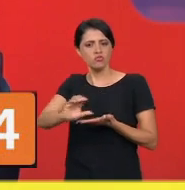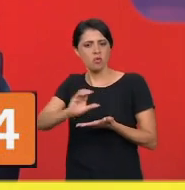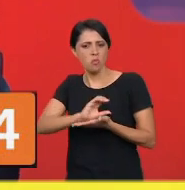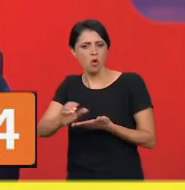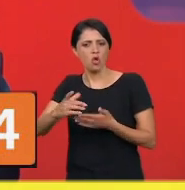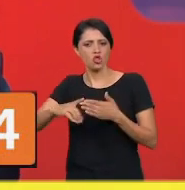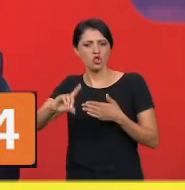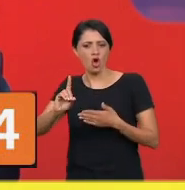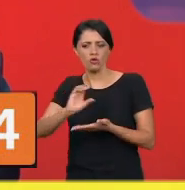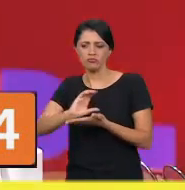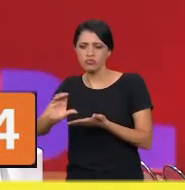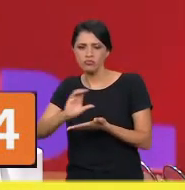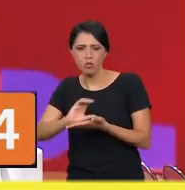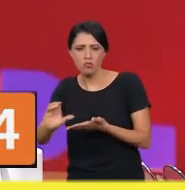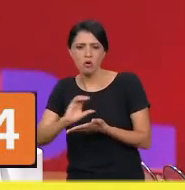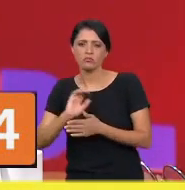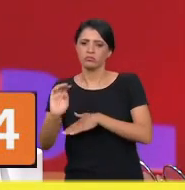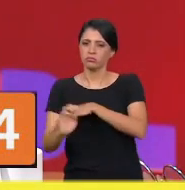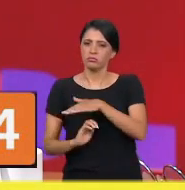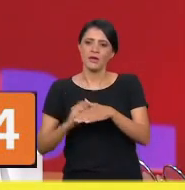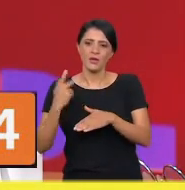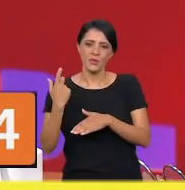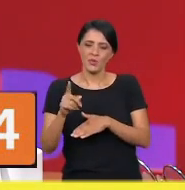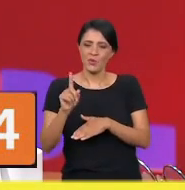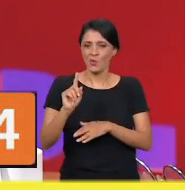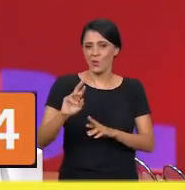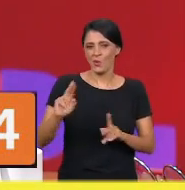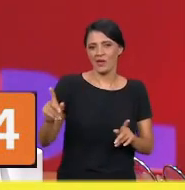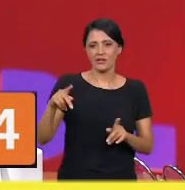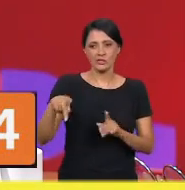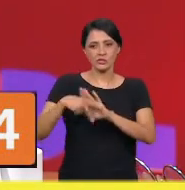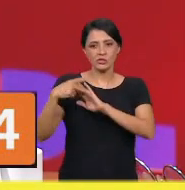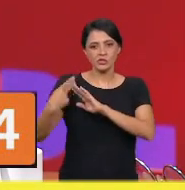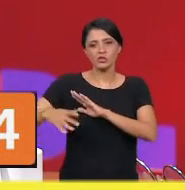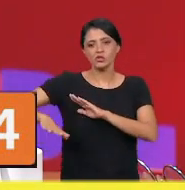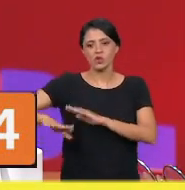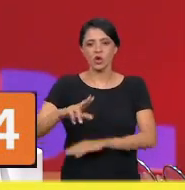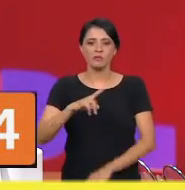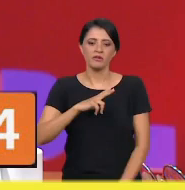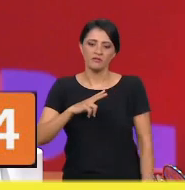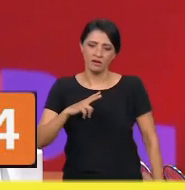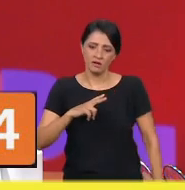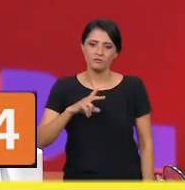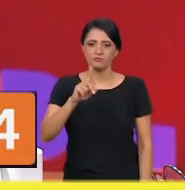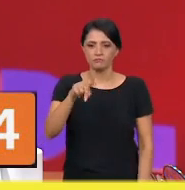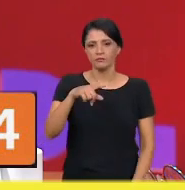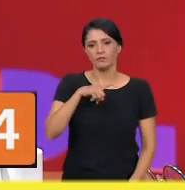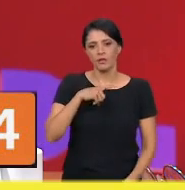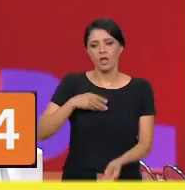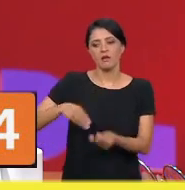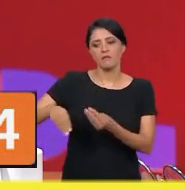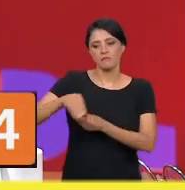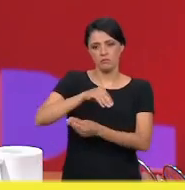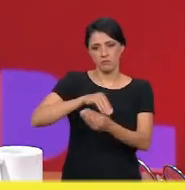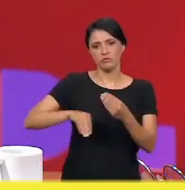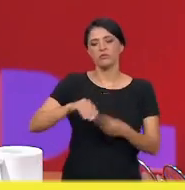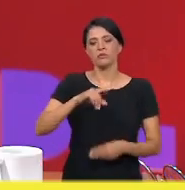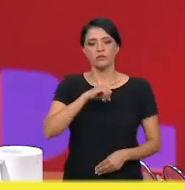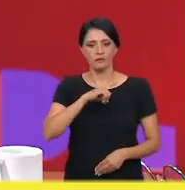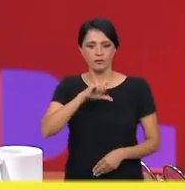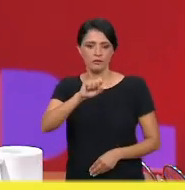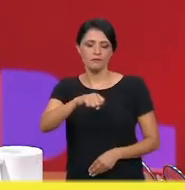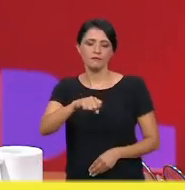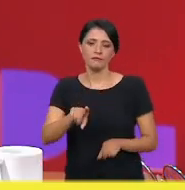dólares nessas empresas, né? Então não são empreendimentos puramente privados, né? Existe uma mistura mesmo de